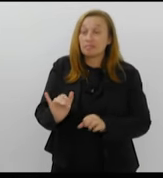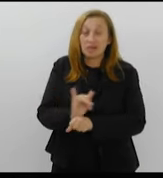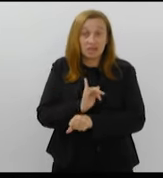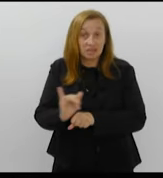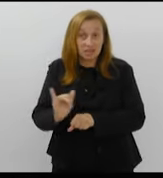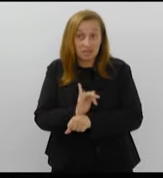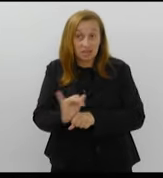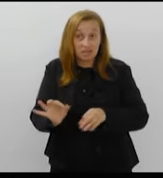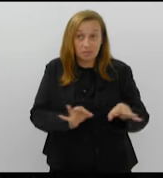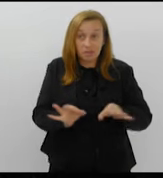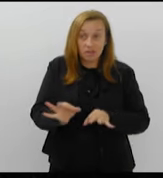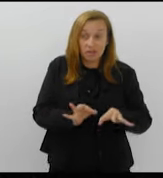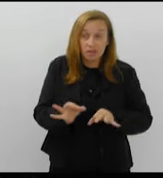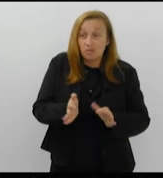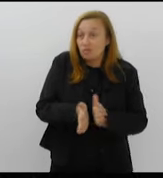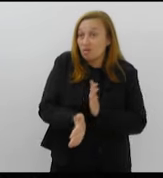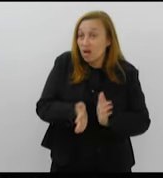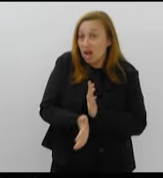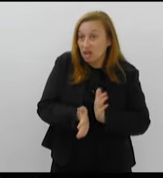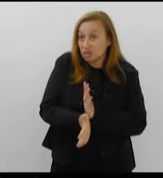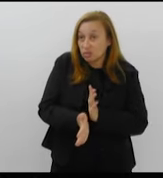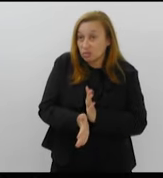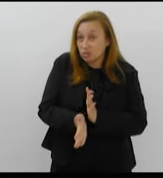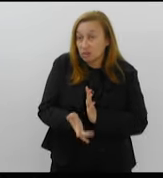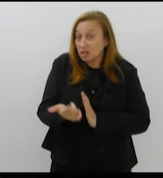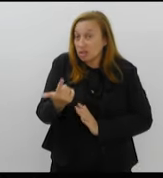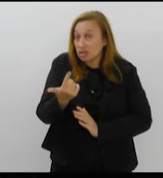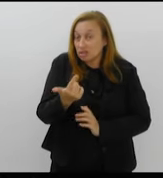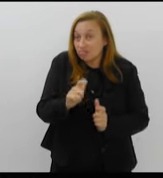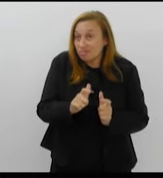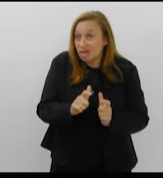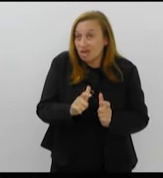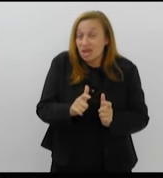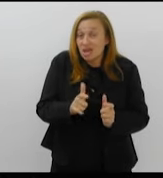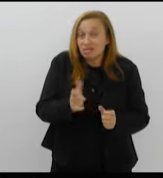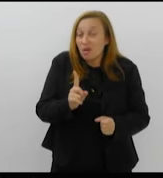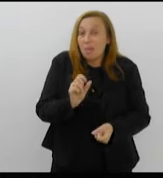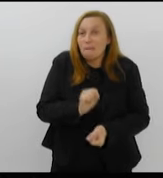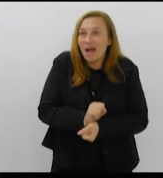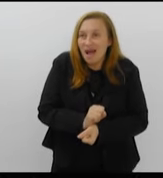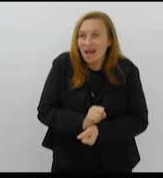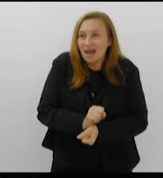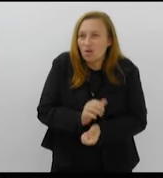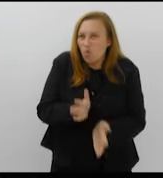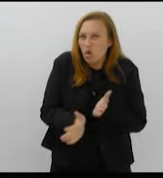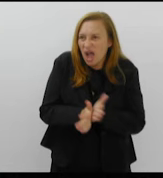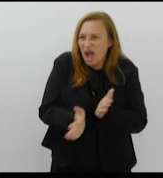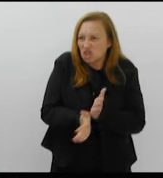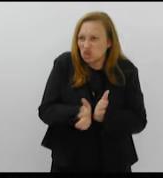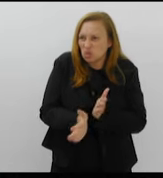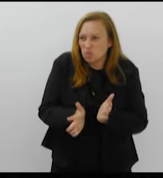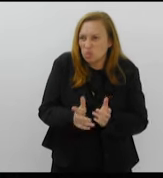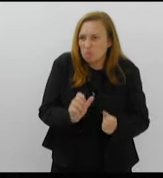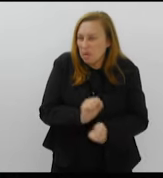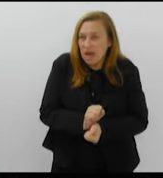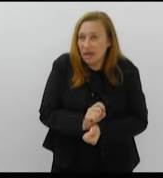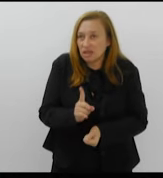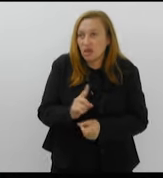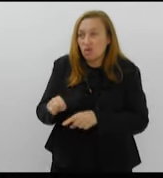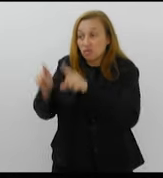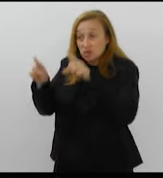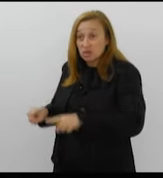na despesa de pessoal, que não para de crescer, não é porque o funcionarismo público tem